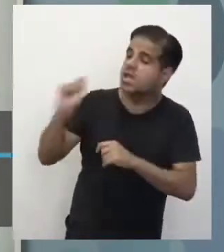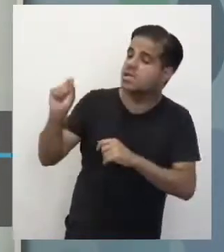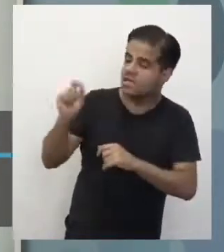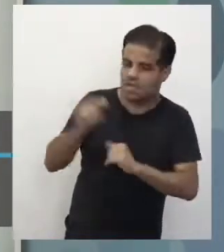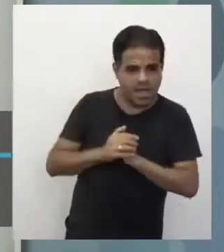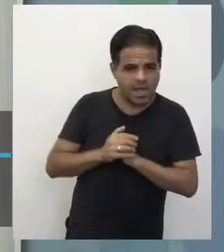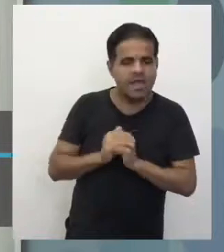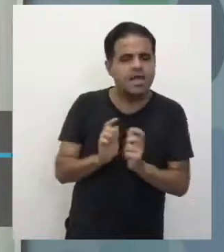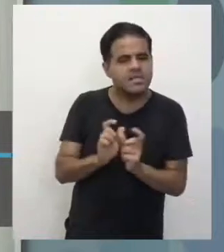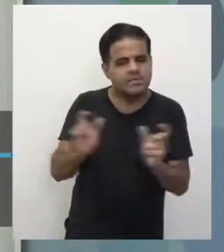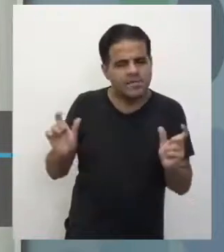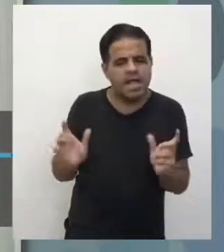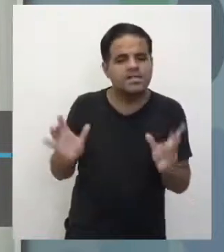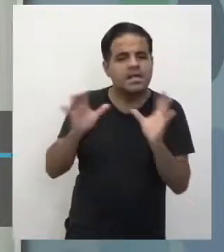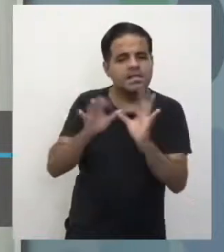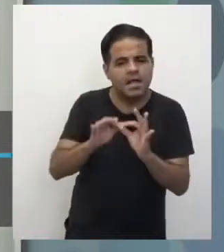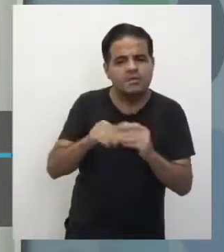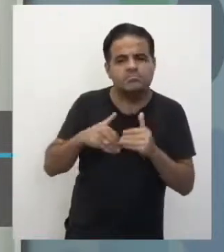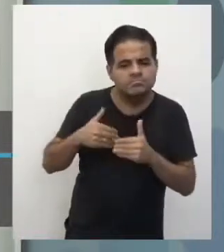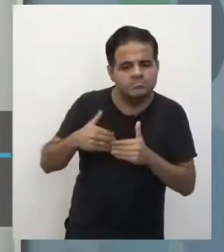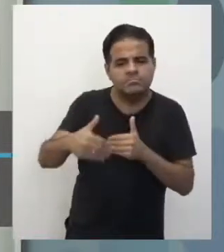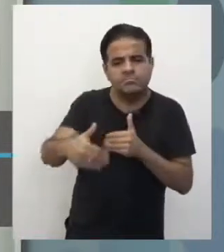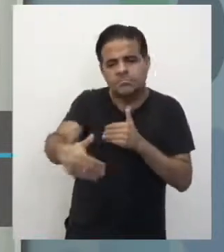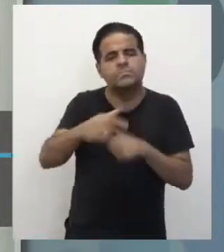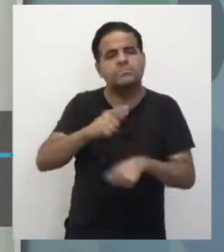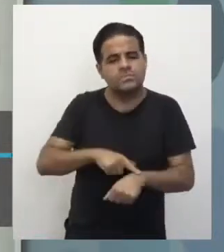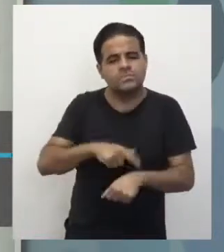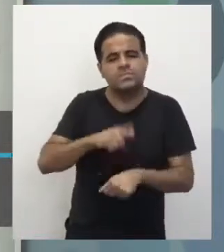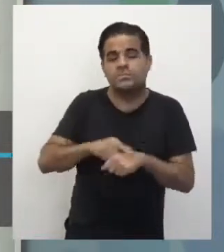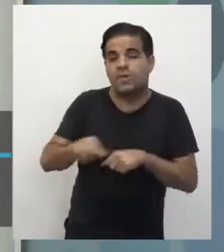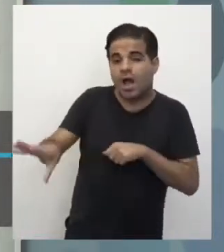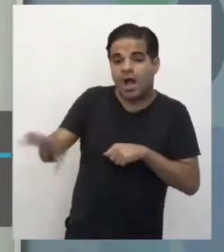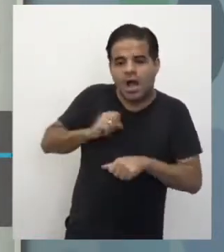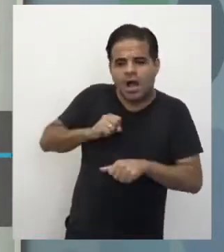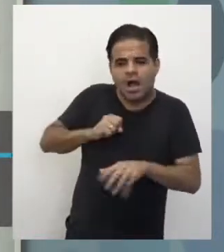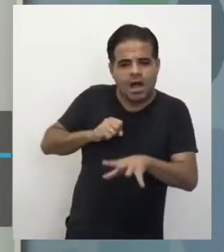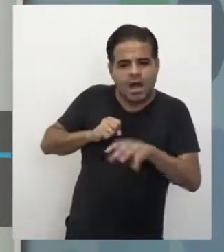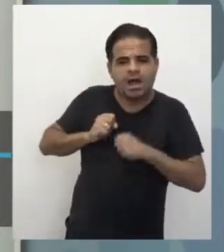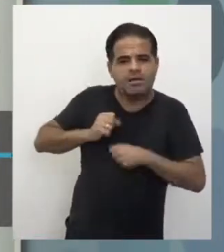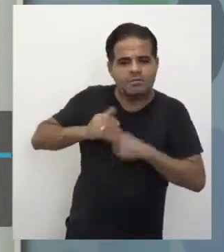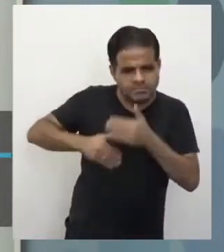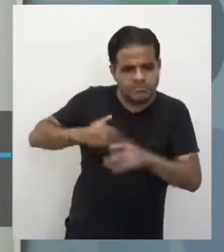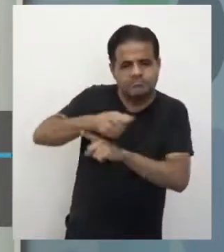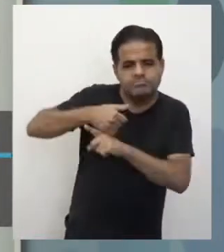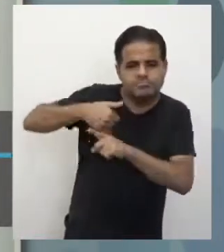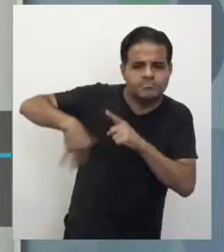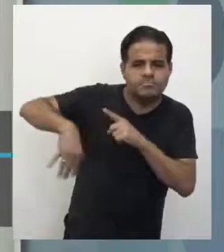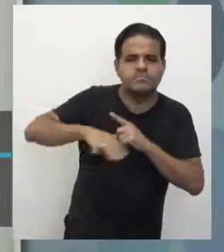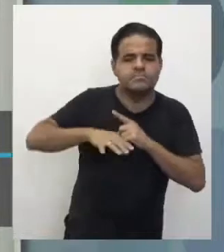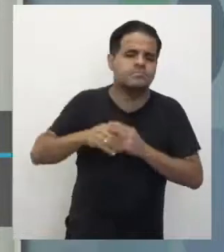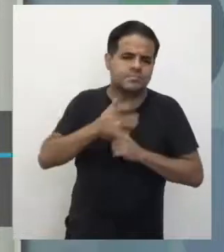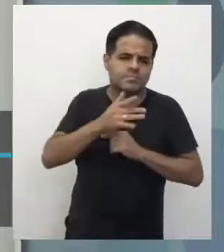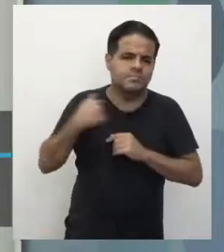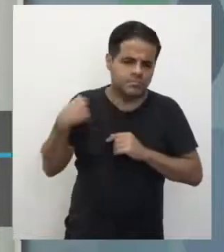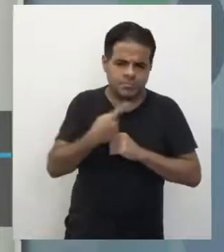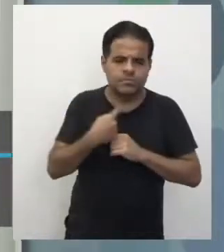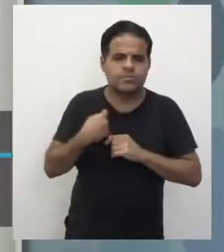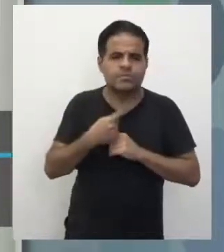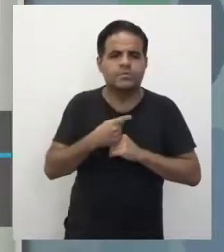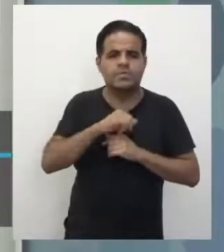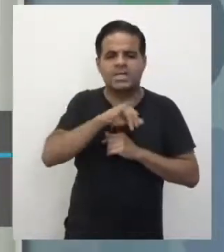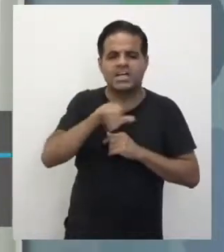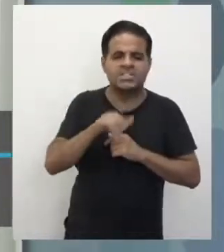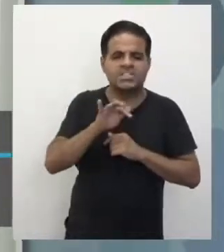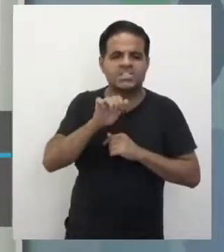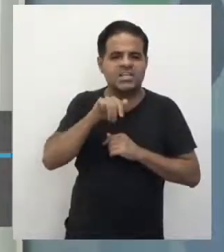está aliada à ideia de que com o tempo a gente vai adquirindo aí pelo processo até de socialização, que as meninas, né, a Jennifer e a